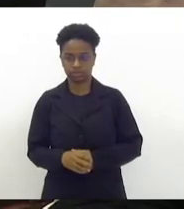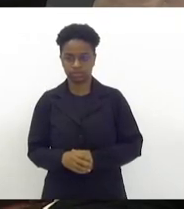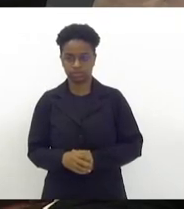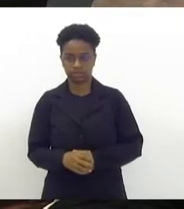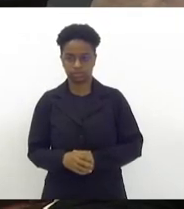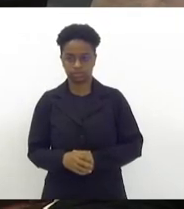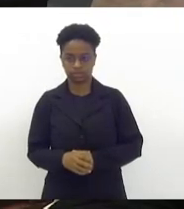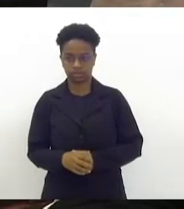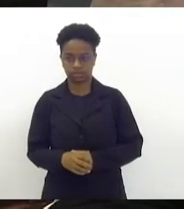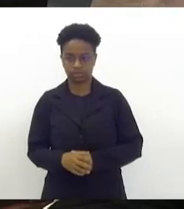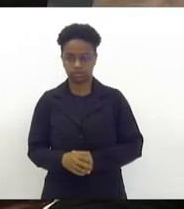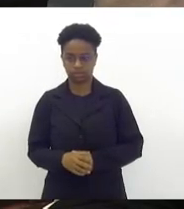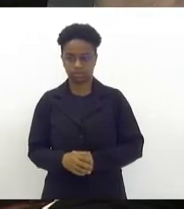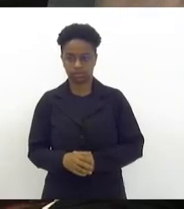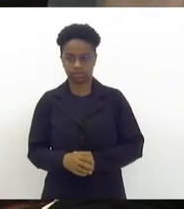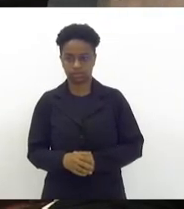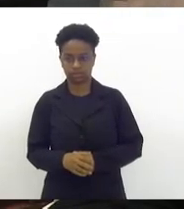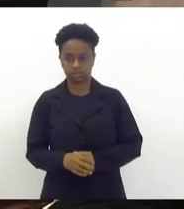Não.